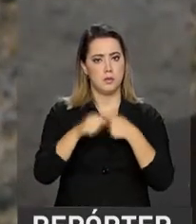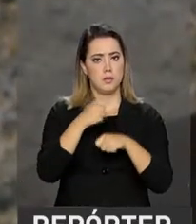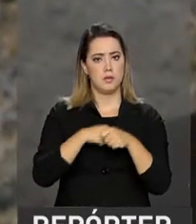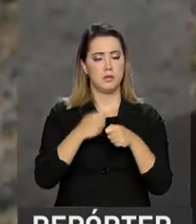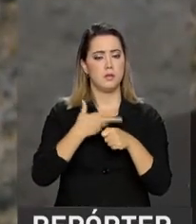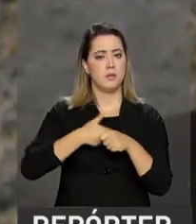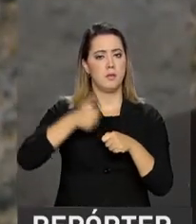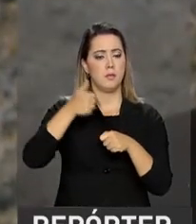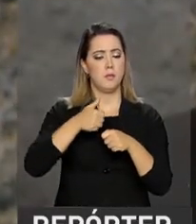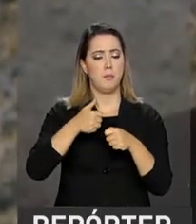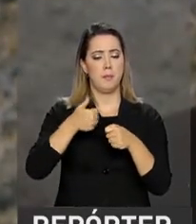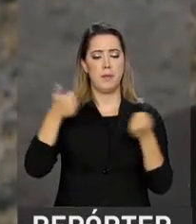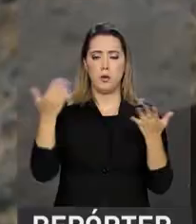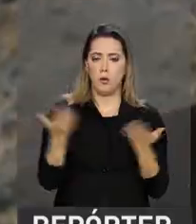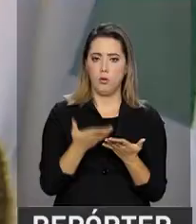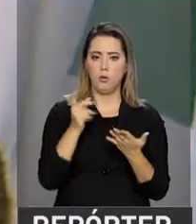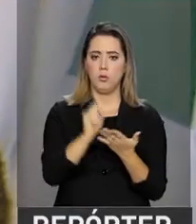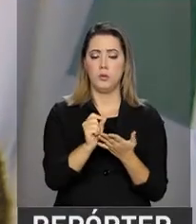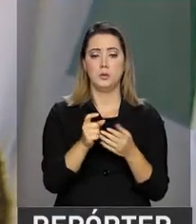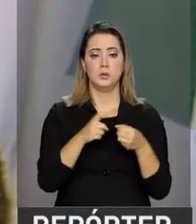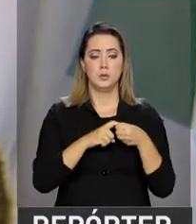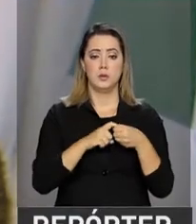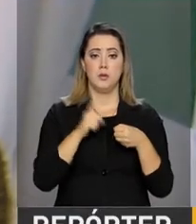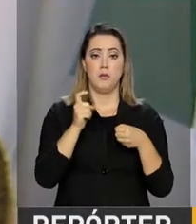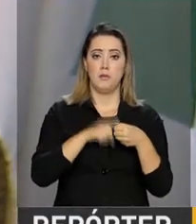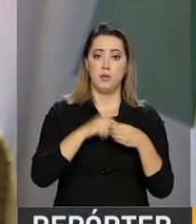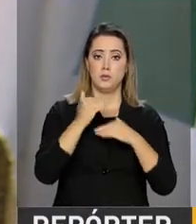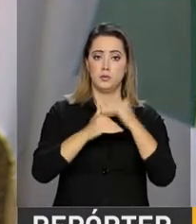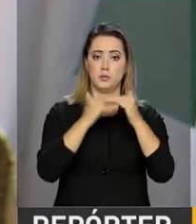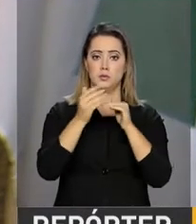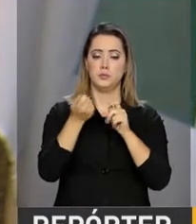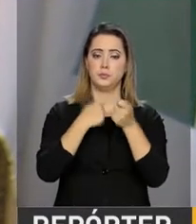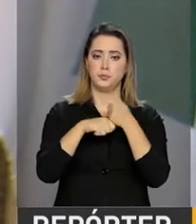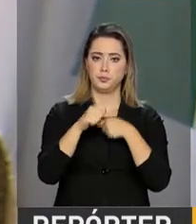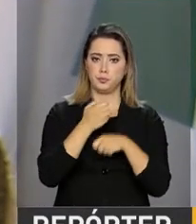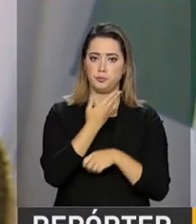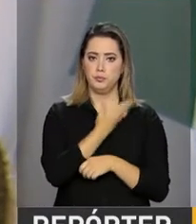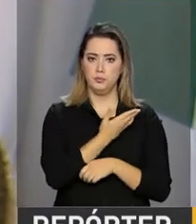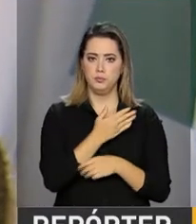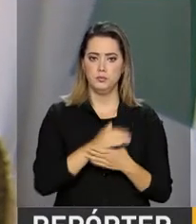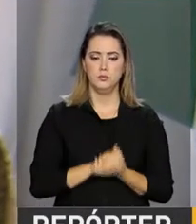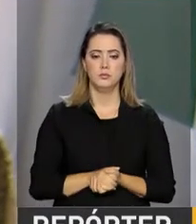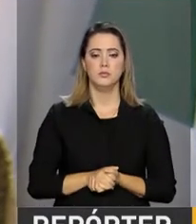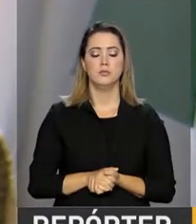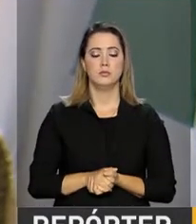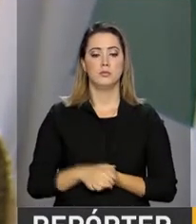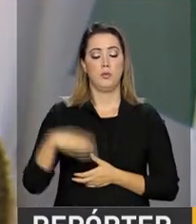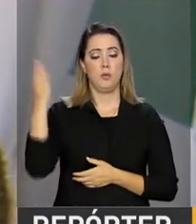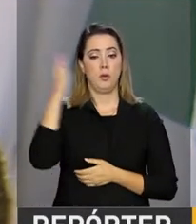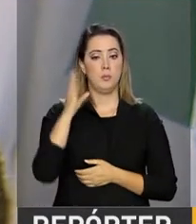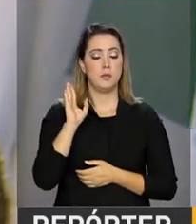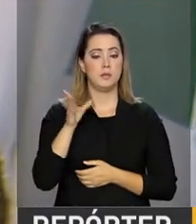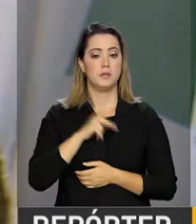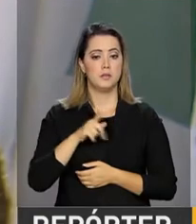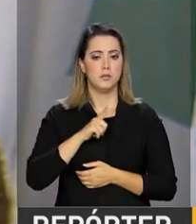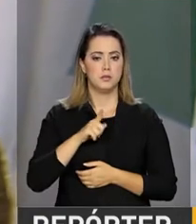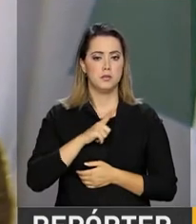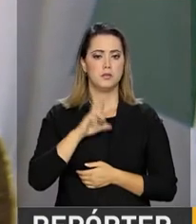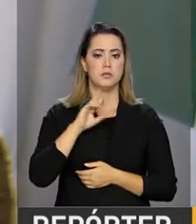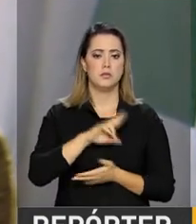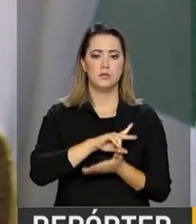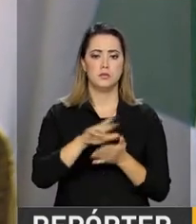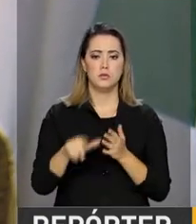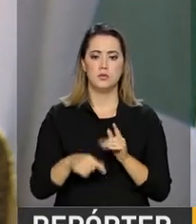comprovam a retomada do crescimento da economia. O Brasil já tem há